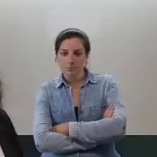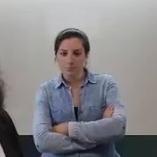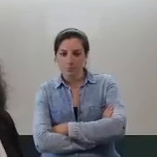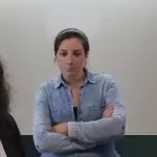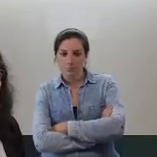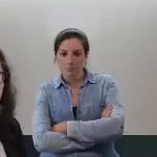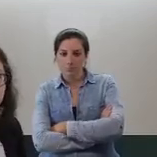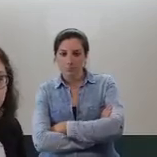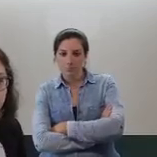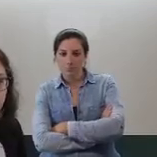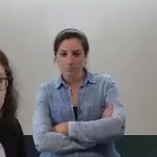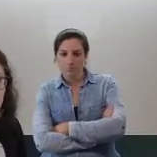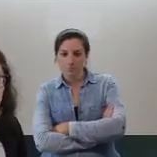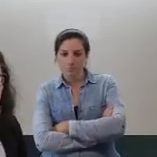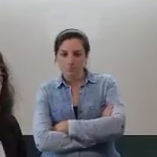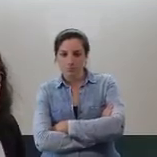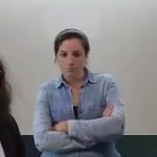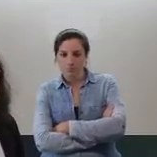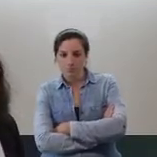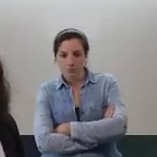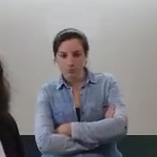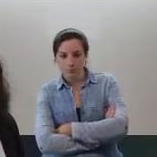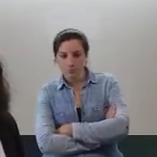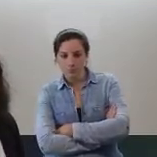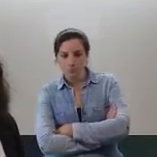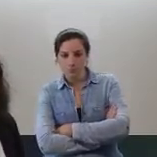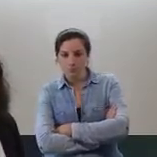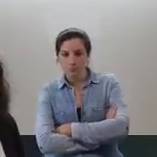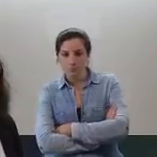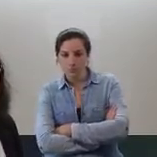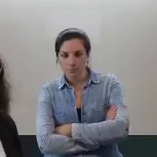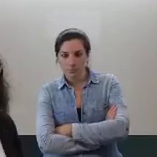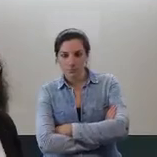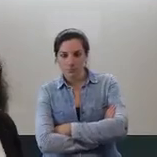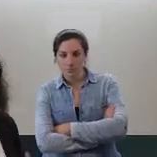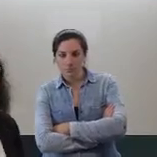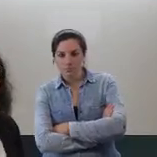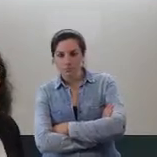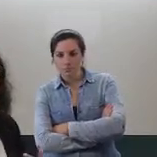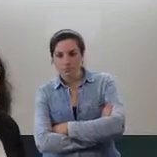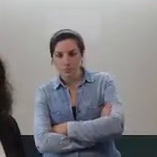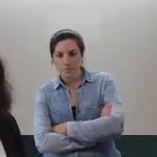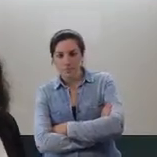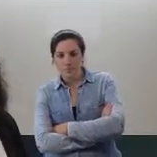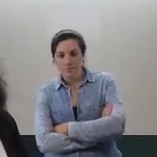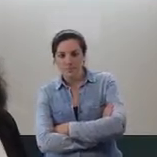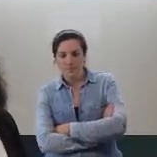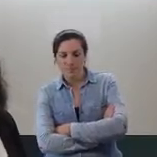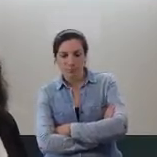caso, quando for mais de um autor, sempre é preferível que se